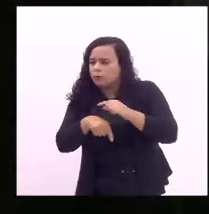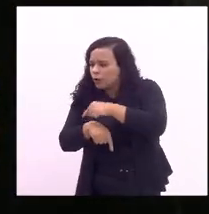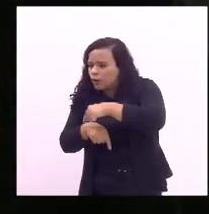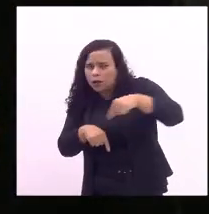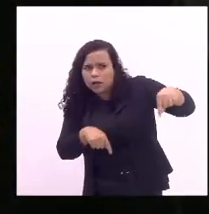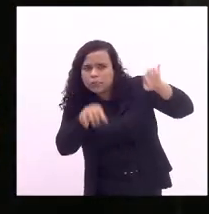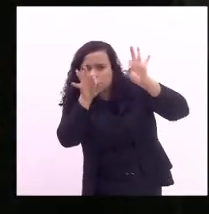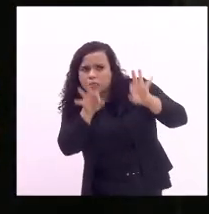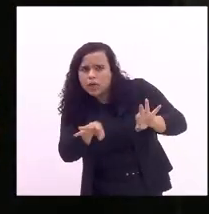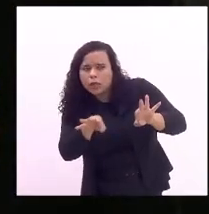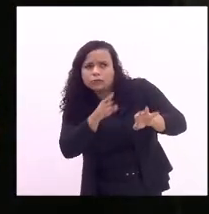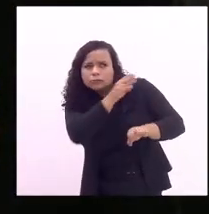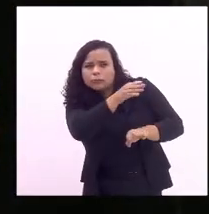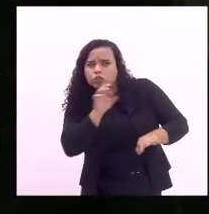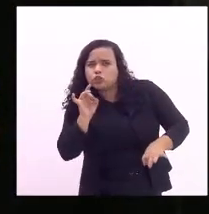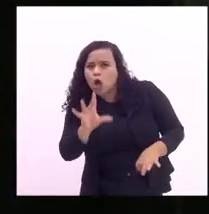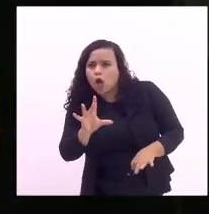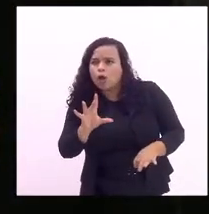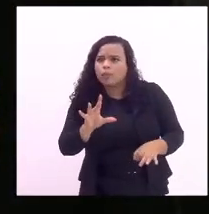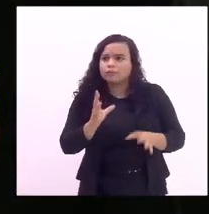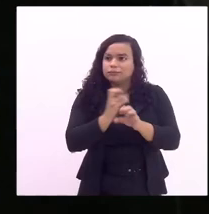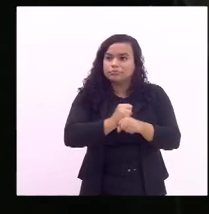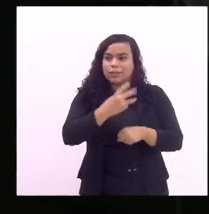que essas 300 mil pessoas